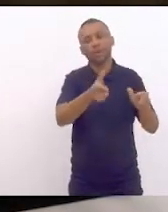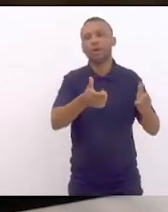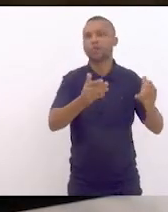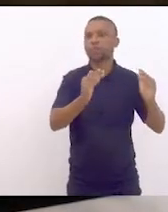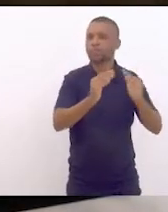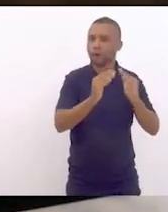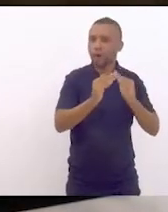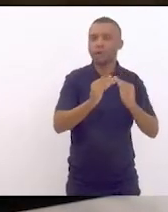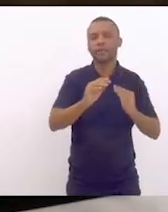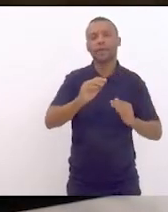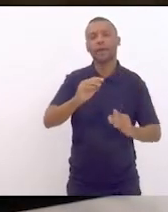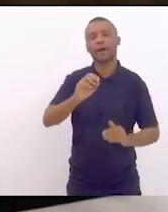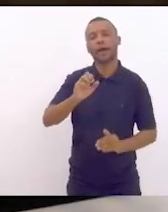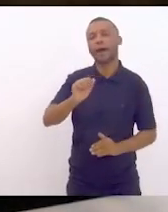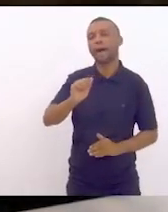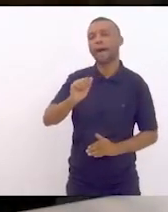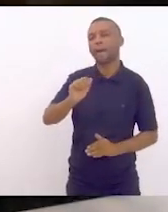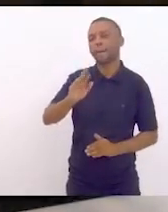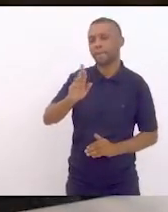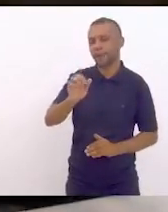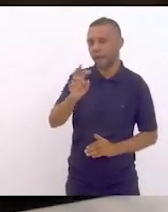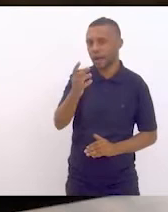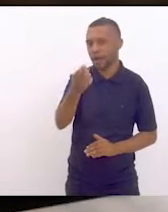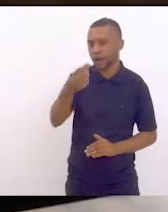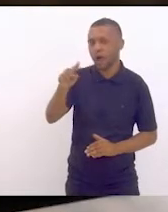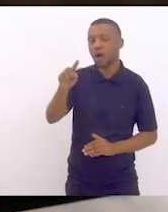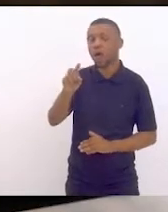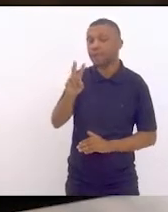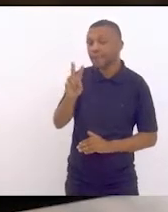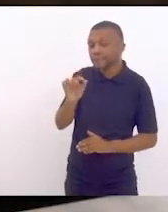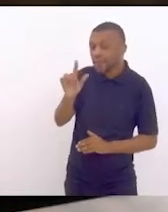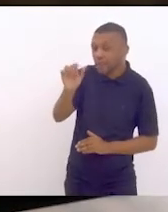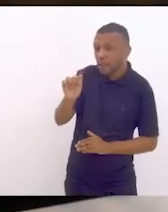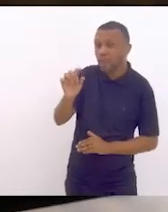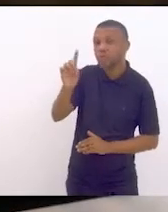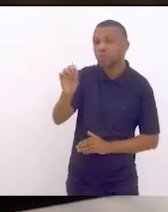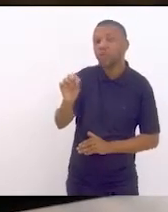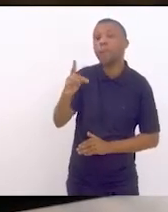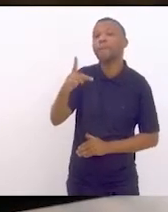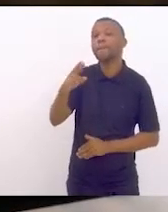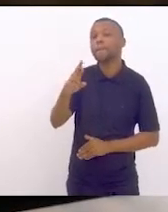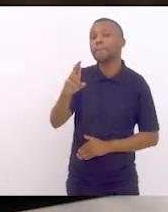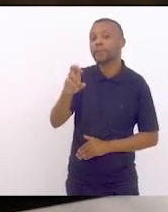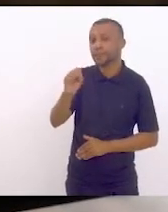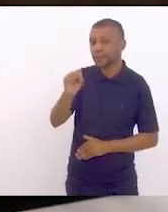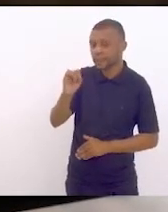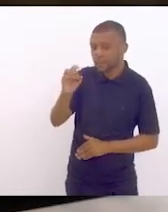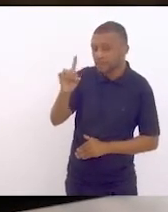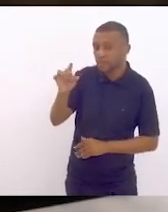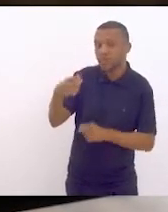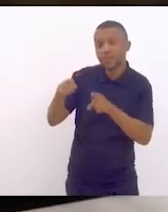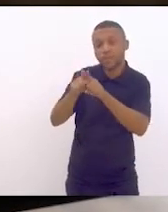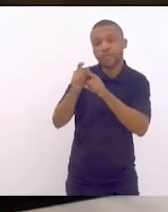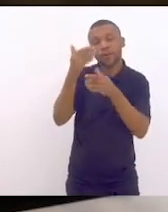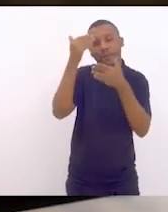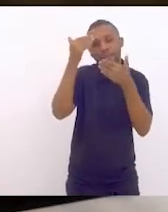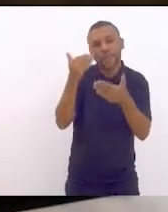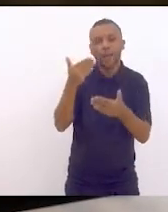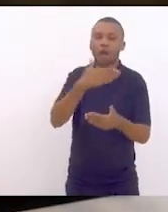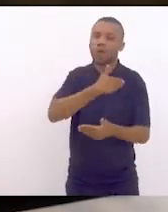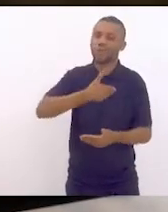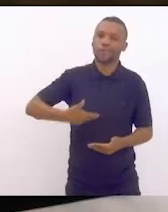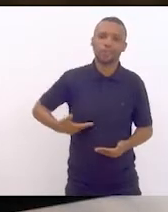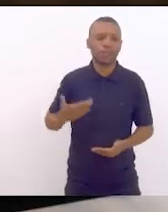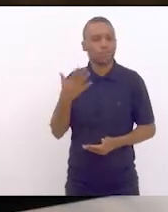Vila do Presídio. E dizer a essa casa, também agradecer aos componentes do governo, ao próprio governador Cláudio Castro, ao